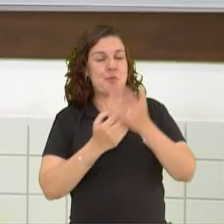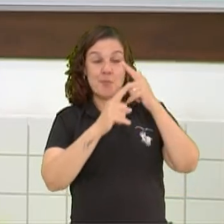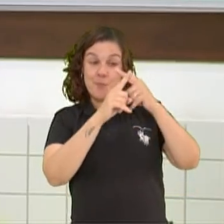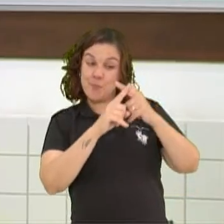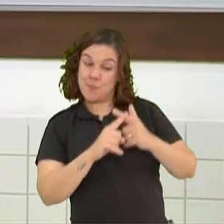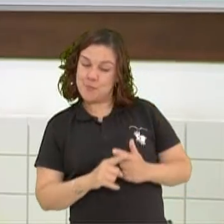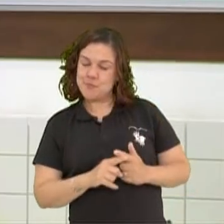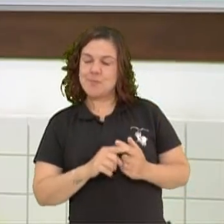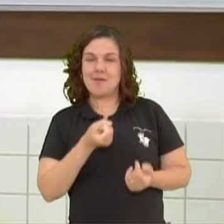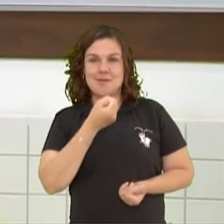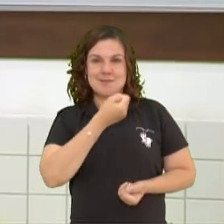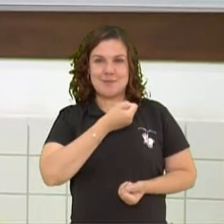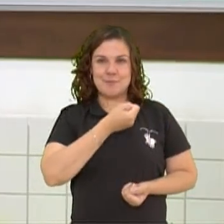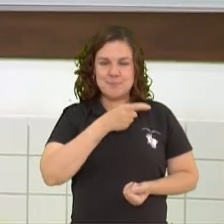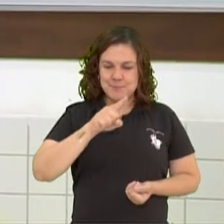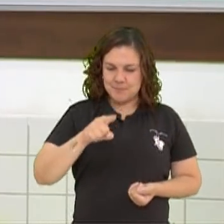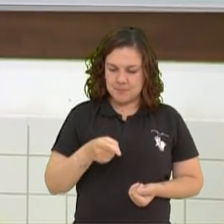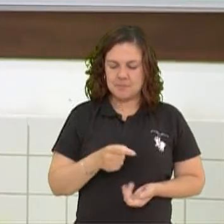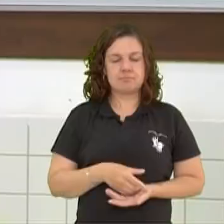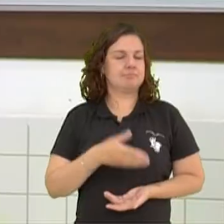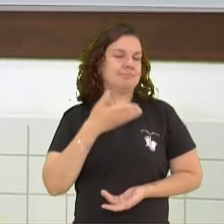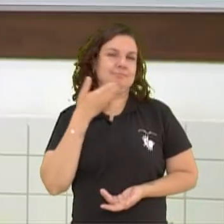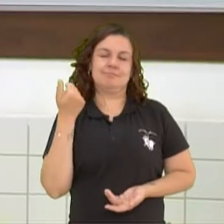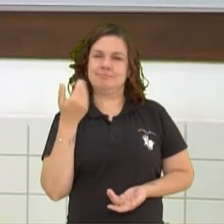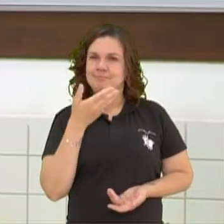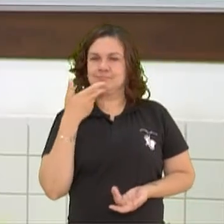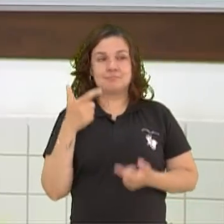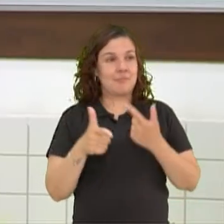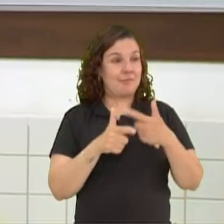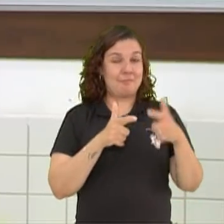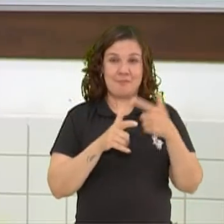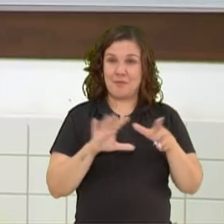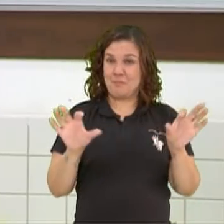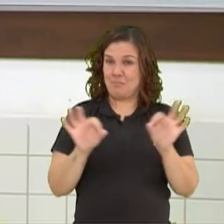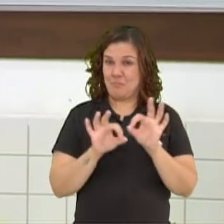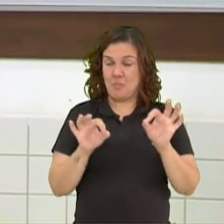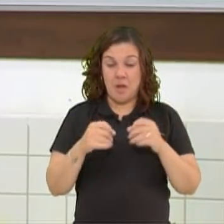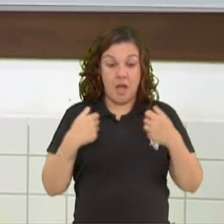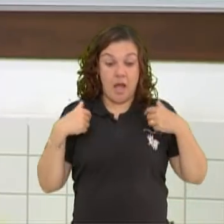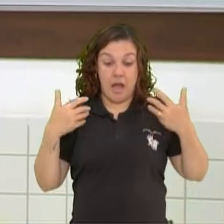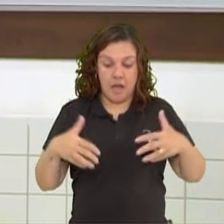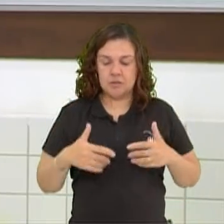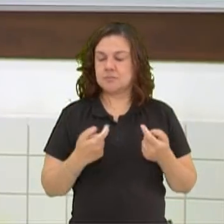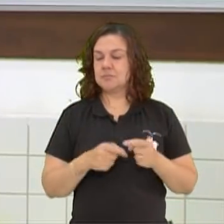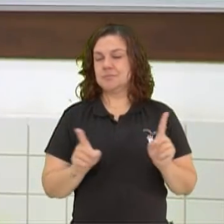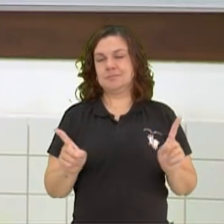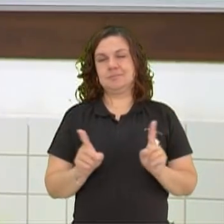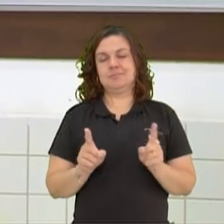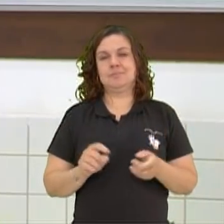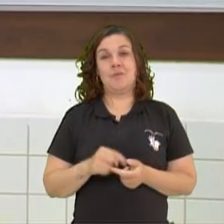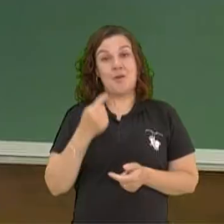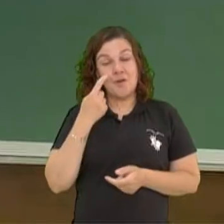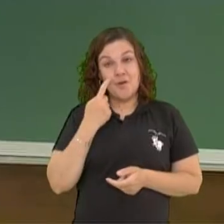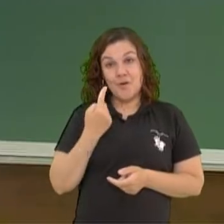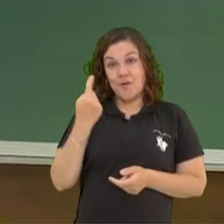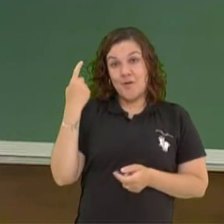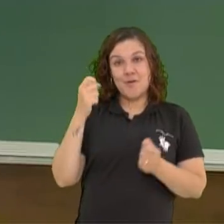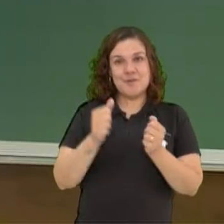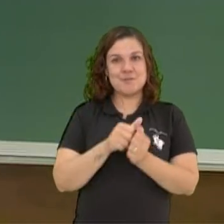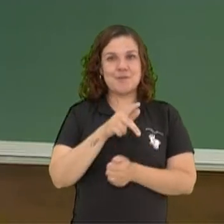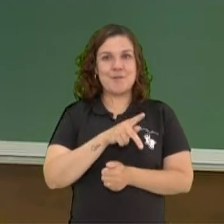atrás, se você sabe multiplicar o número decimal, não tem segredo, não precisa se assustar. Veja aqui com a professora, olha